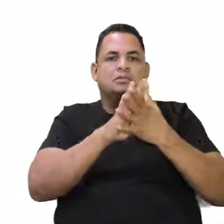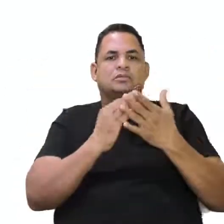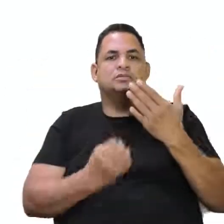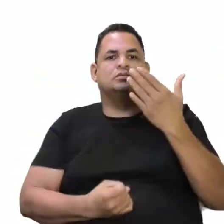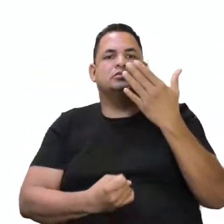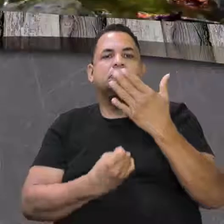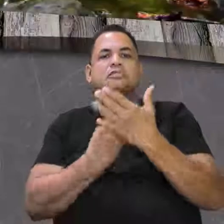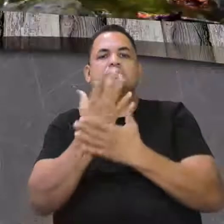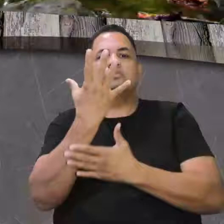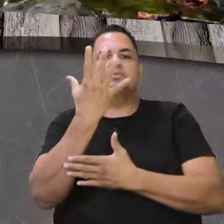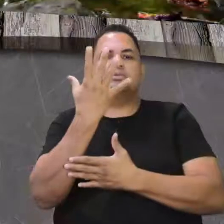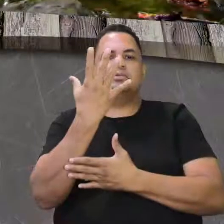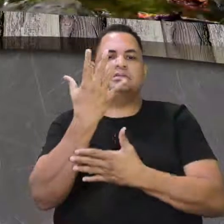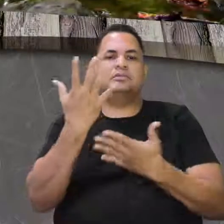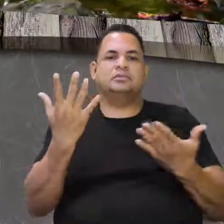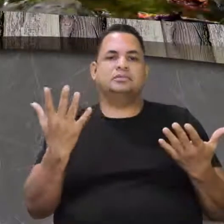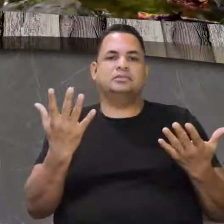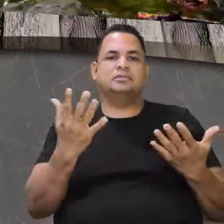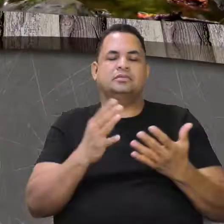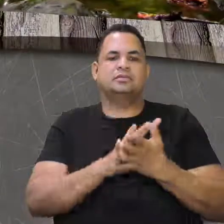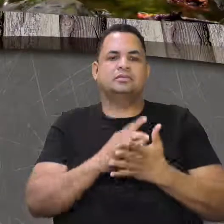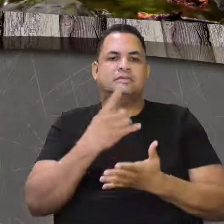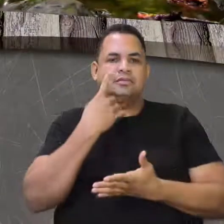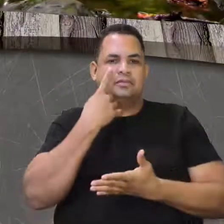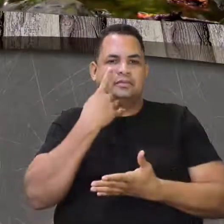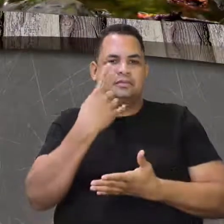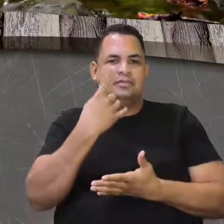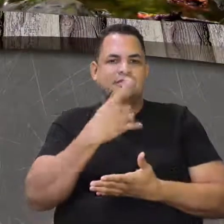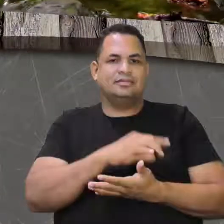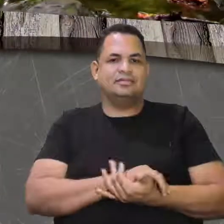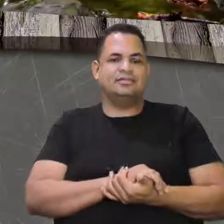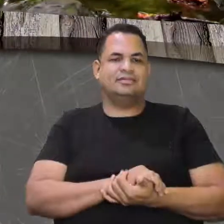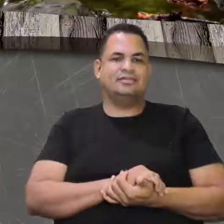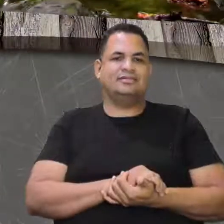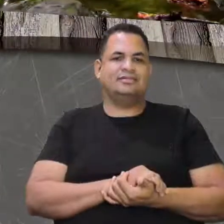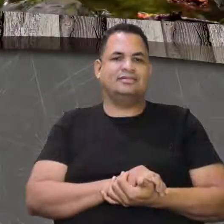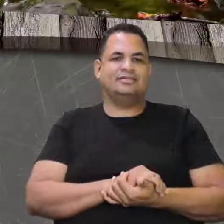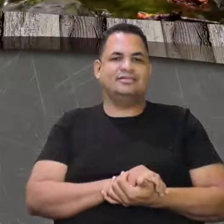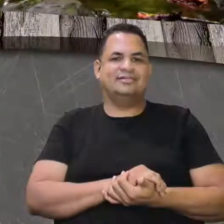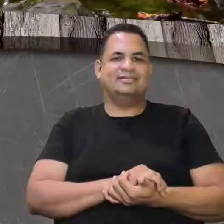aparecia aquele... Olha a professora fazendo som.